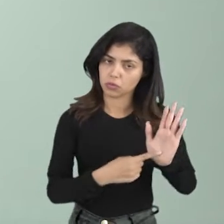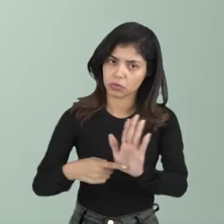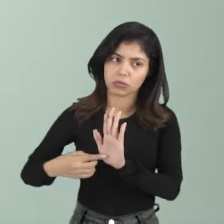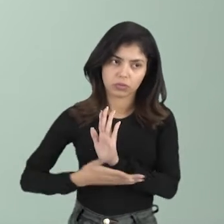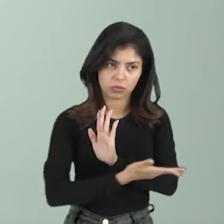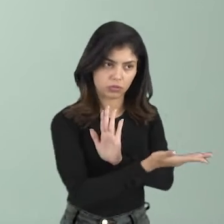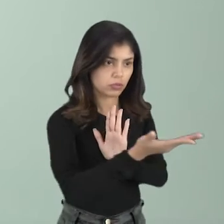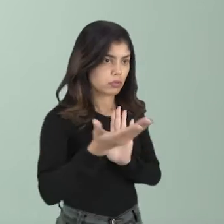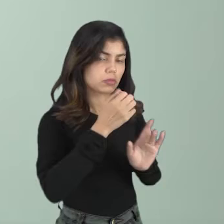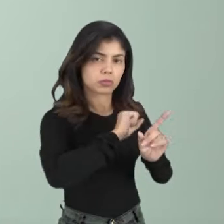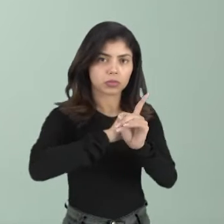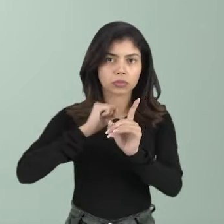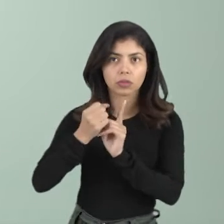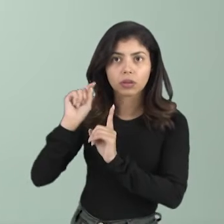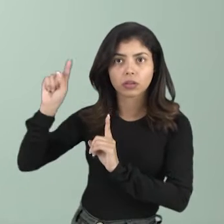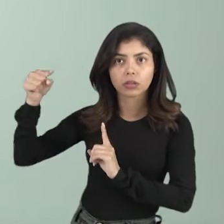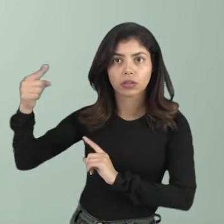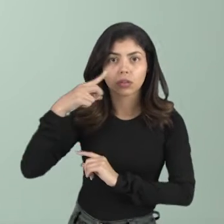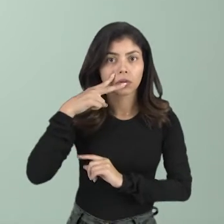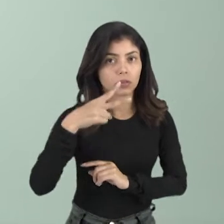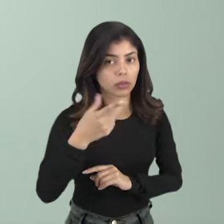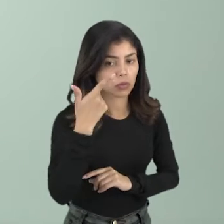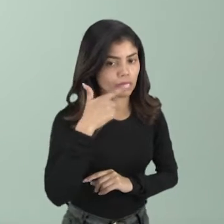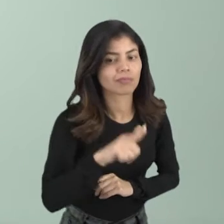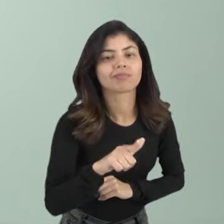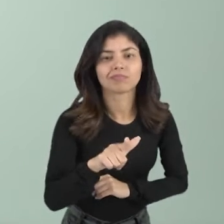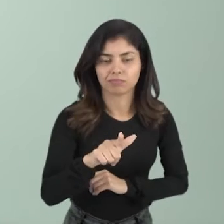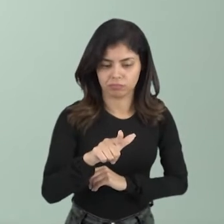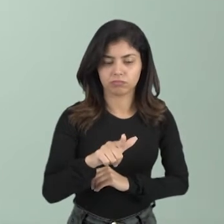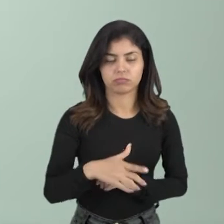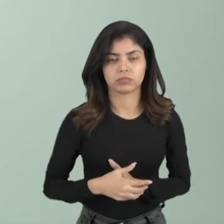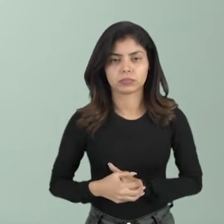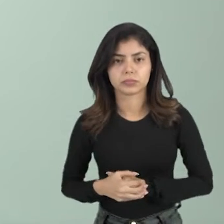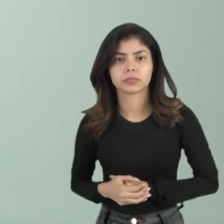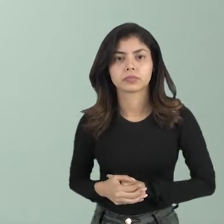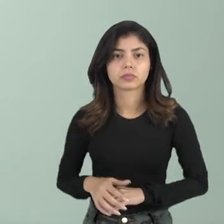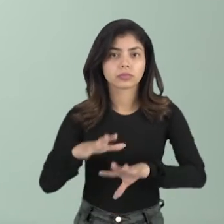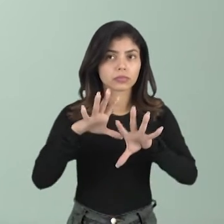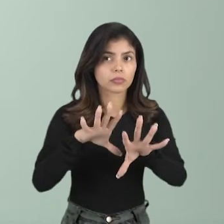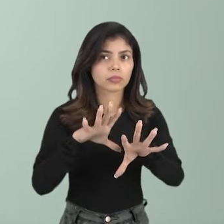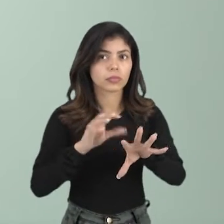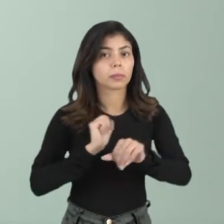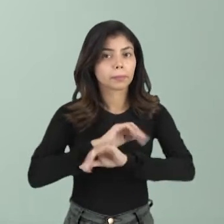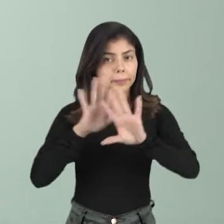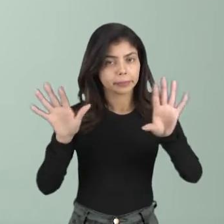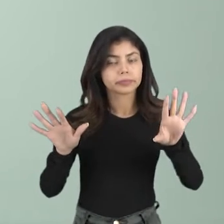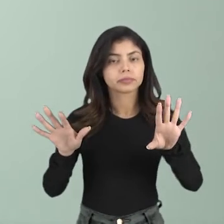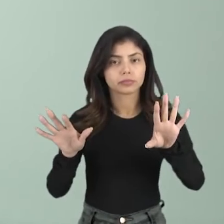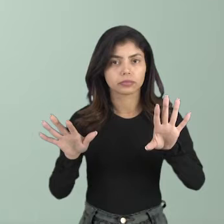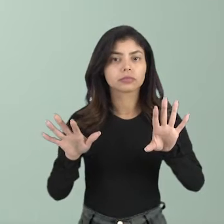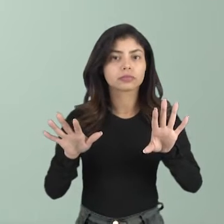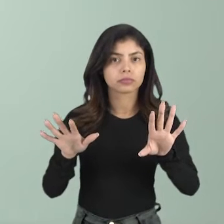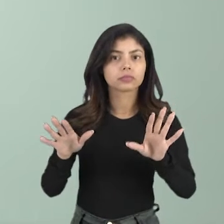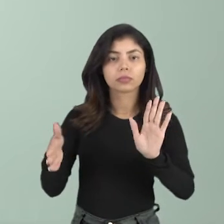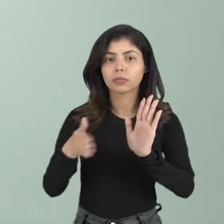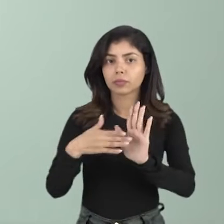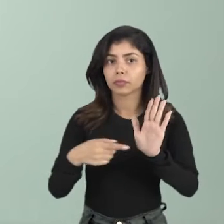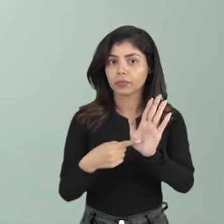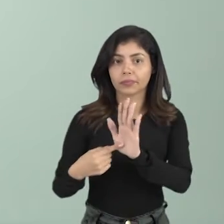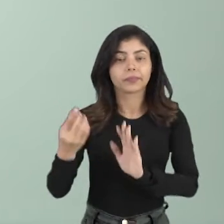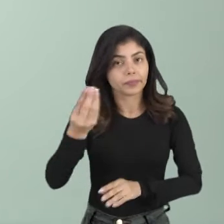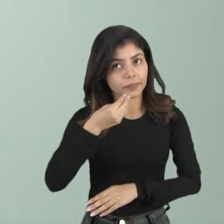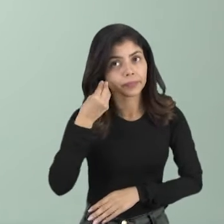para a sociedade aquilo que nós não estamos conseguindo observar. E aí é claro que isso é pautado